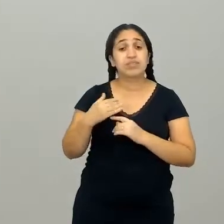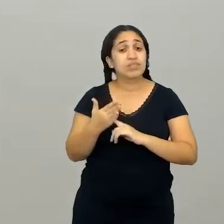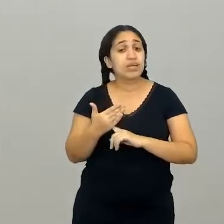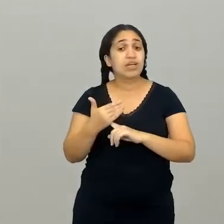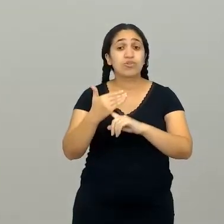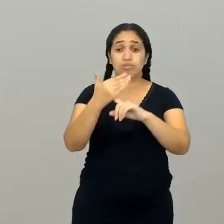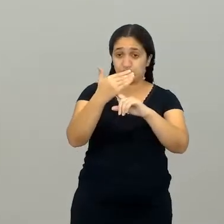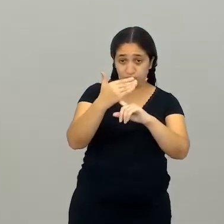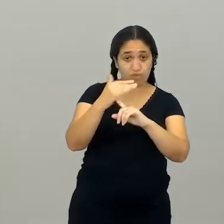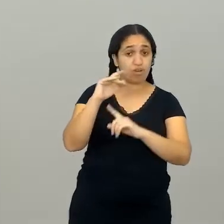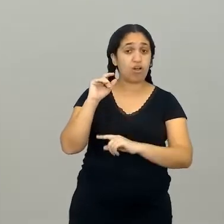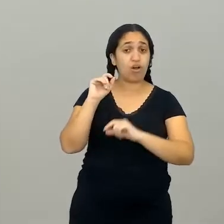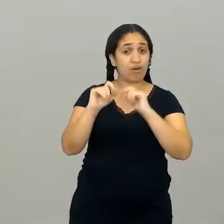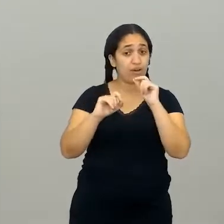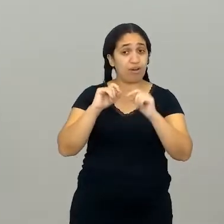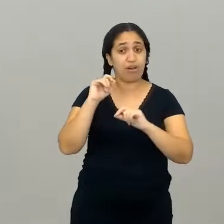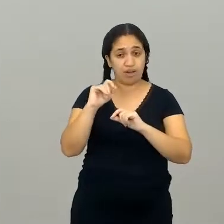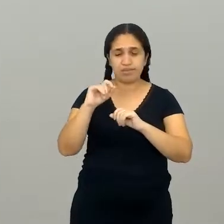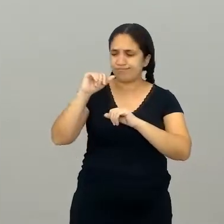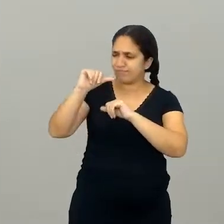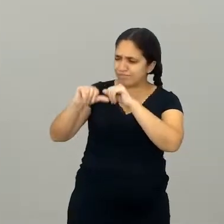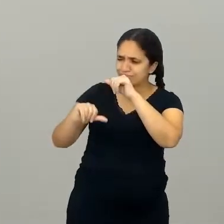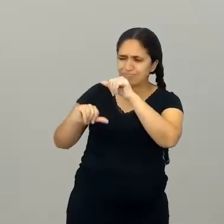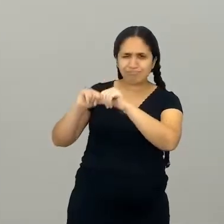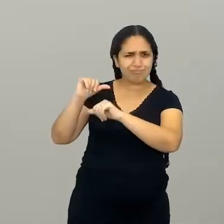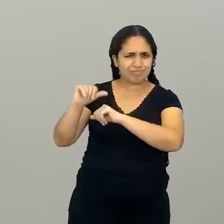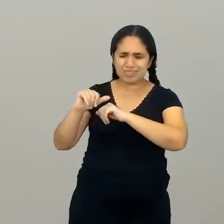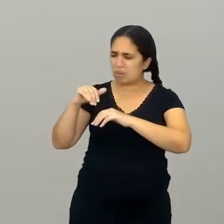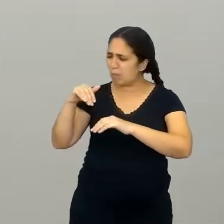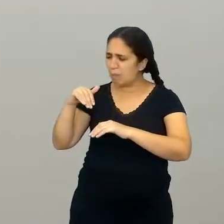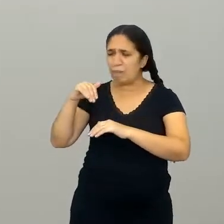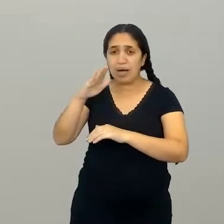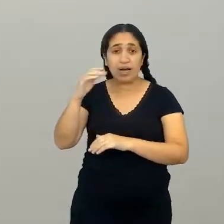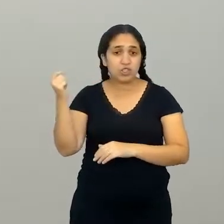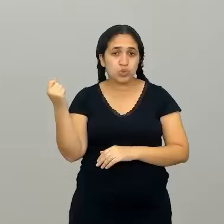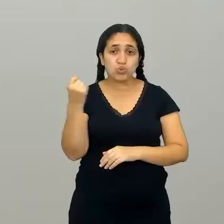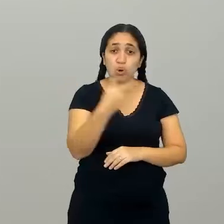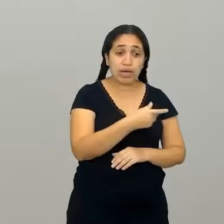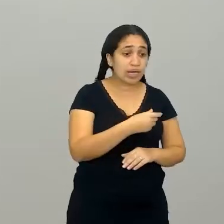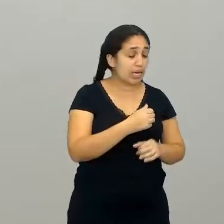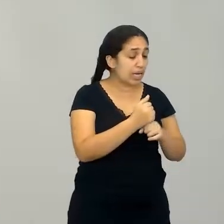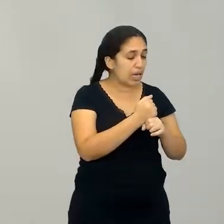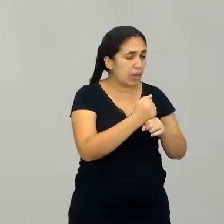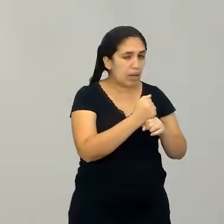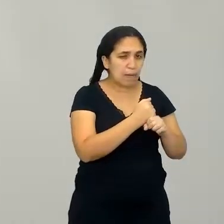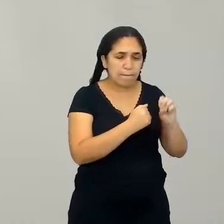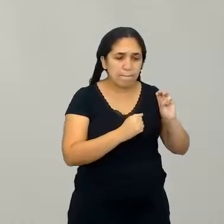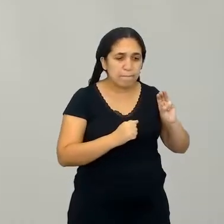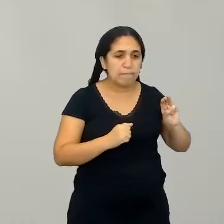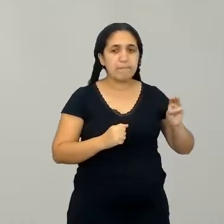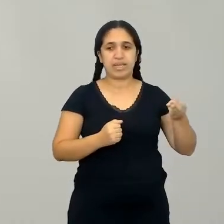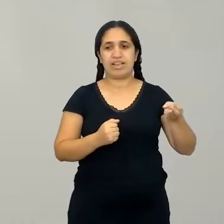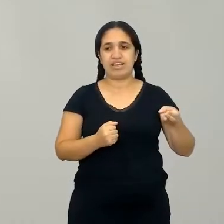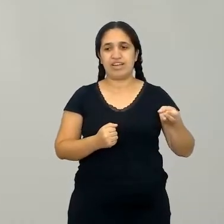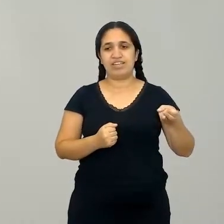foi desenvolvida muito mais do que em milhares de anos que nos